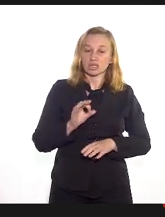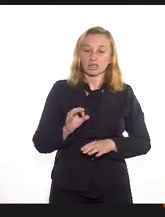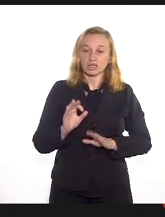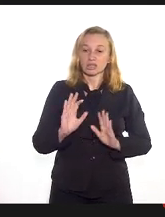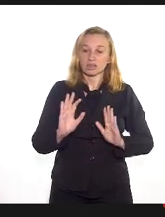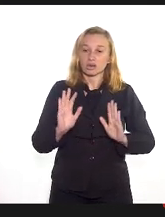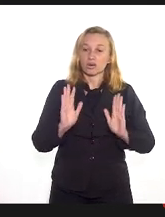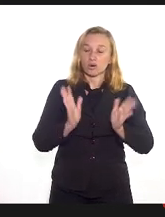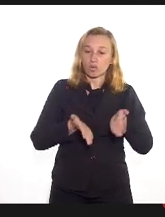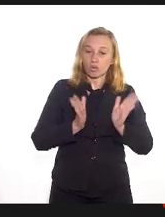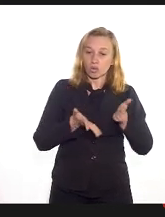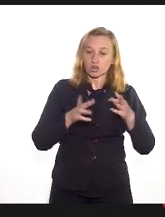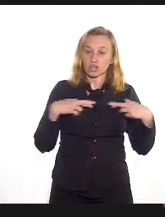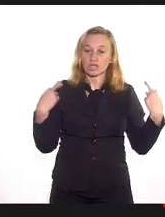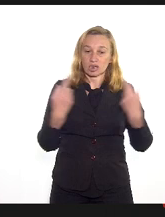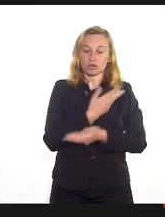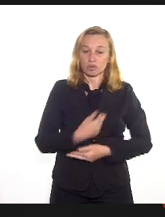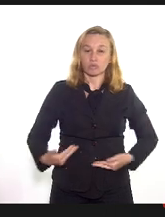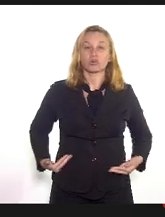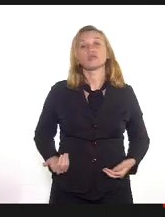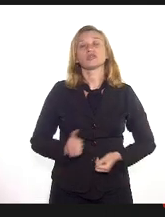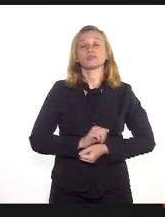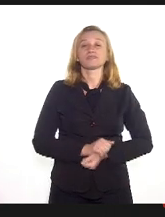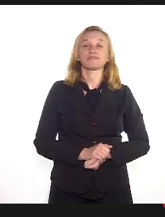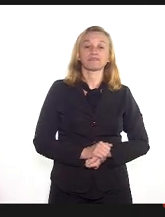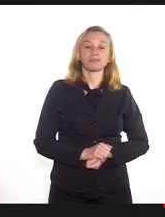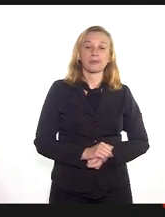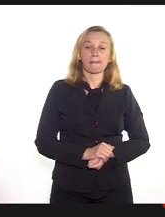hoje, nesta audiência pública.